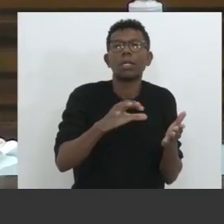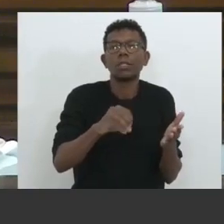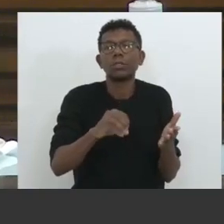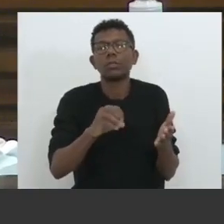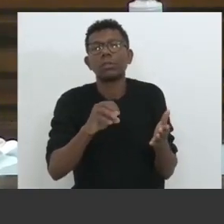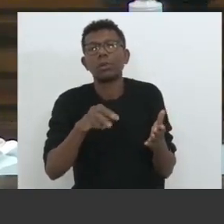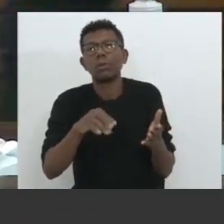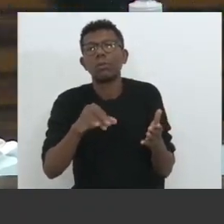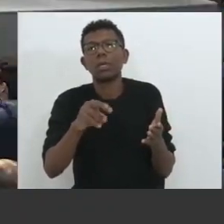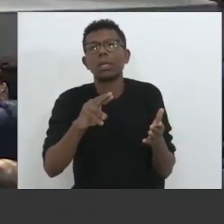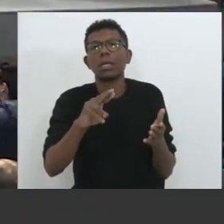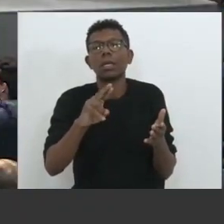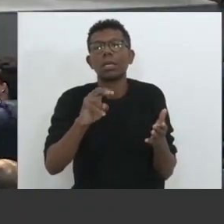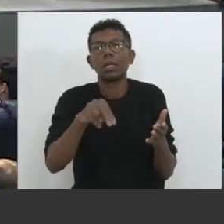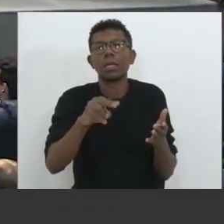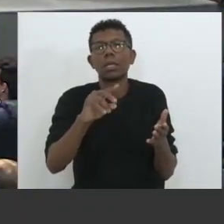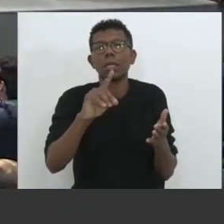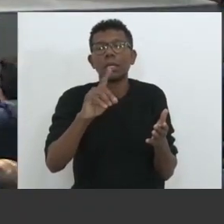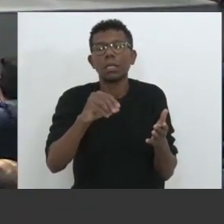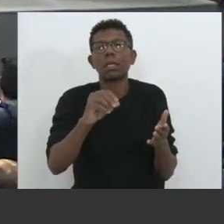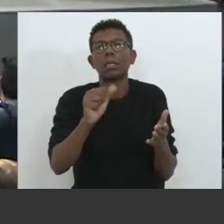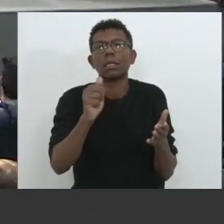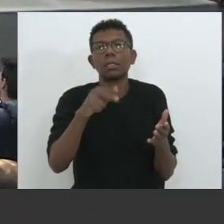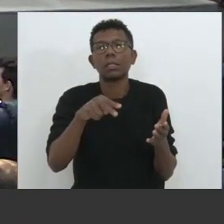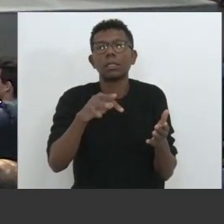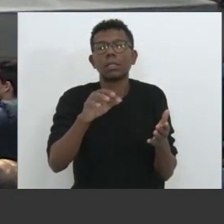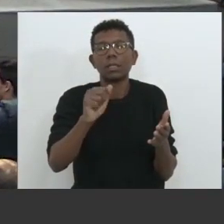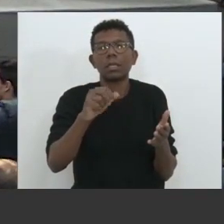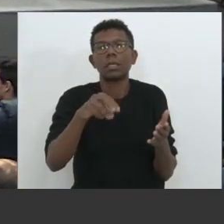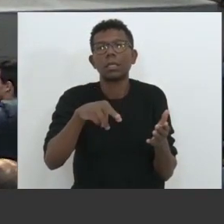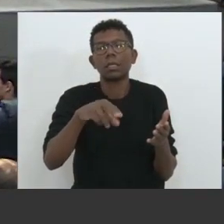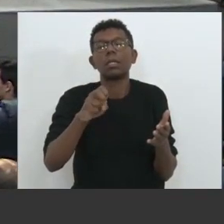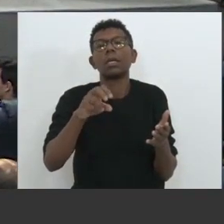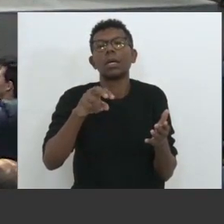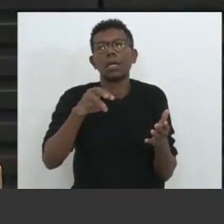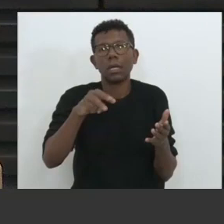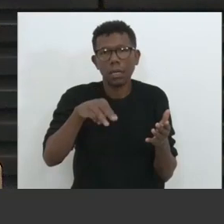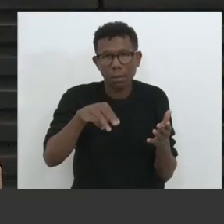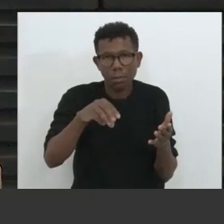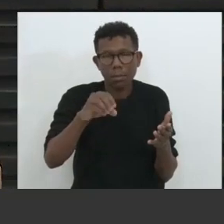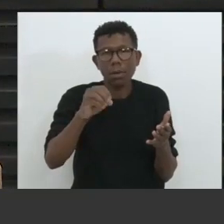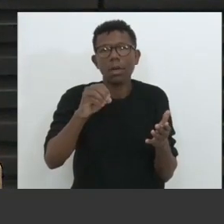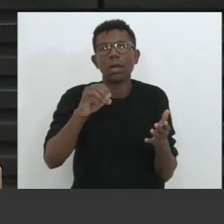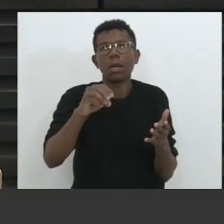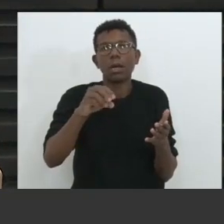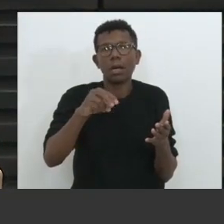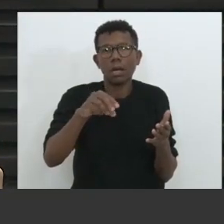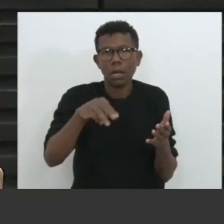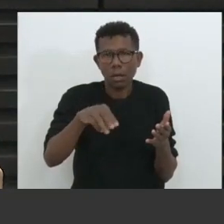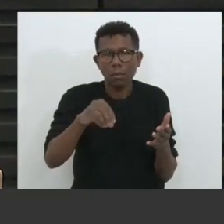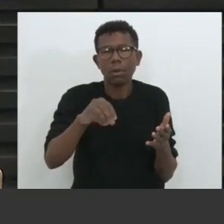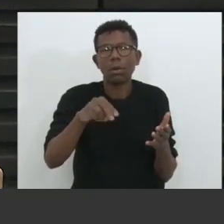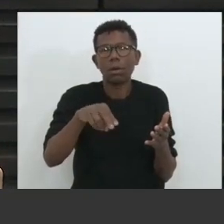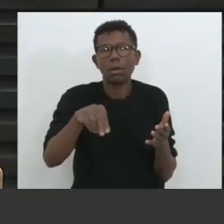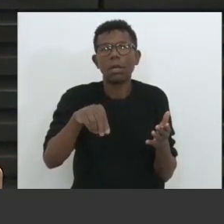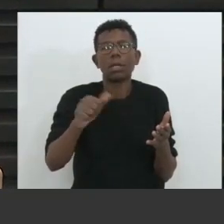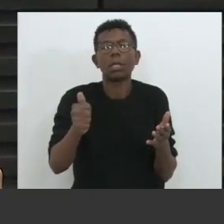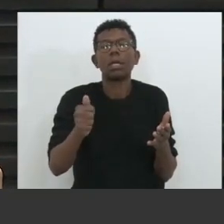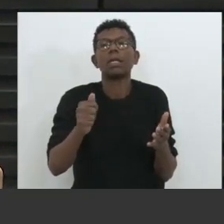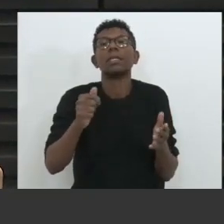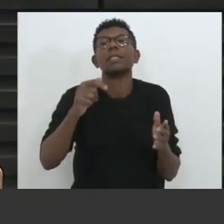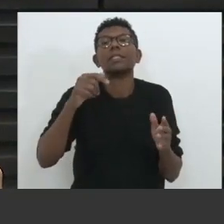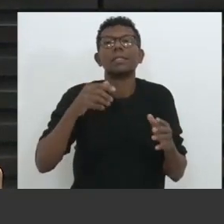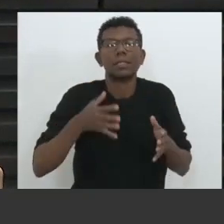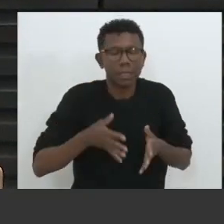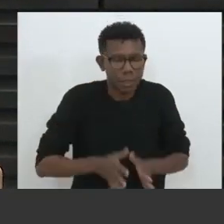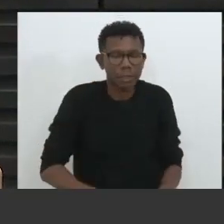Mamonas biografia Jorge Márcio Miranda Santana nasceu em 7 de outubro de